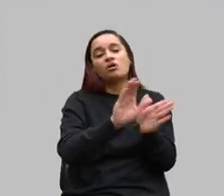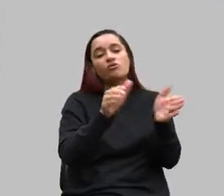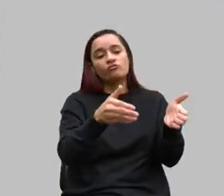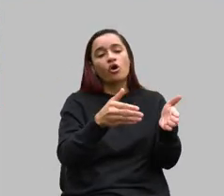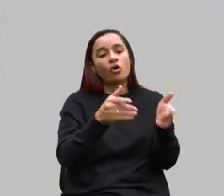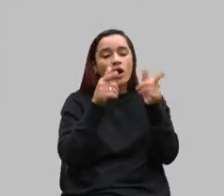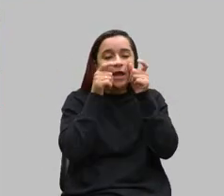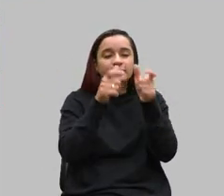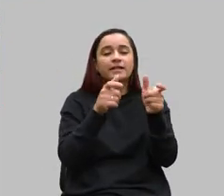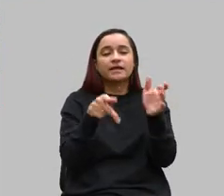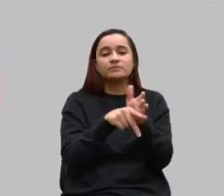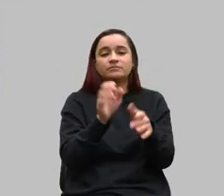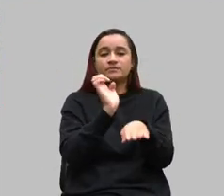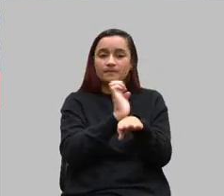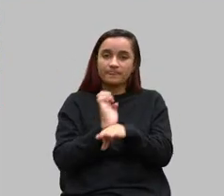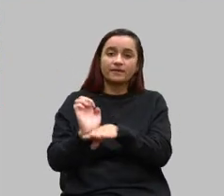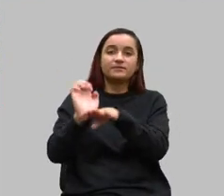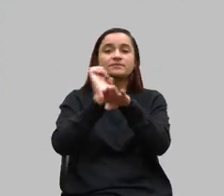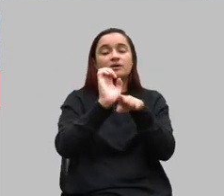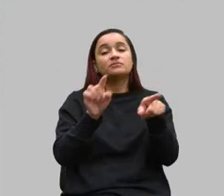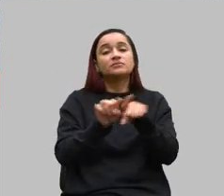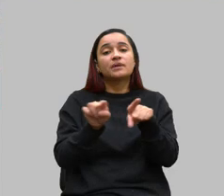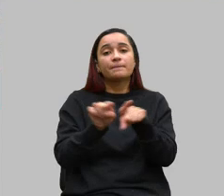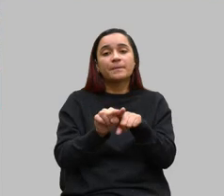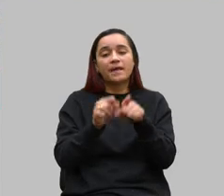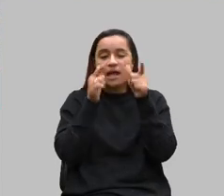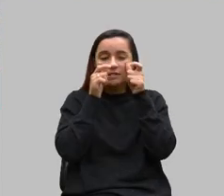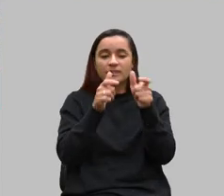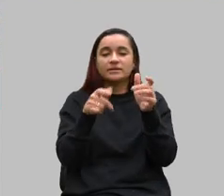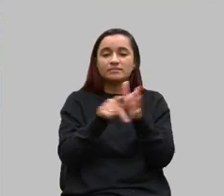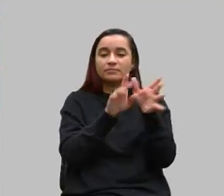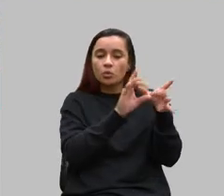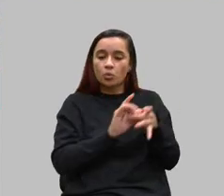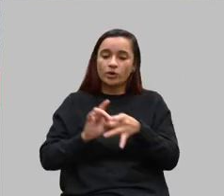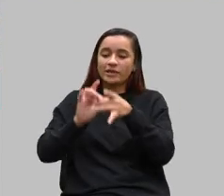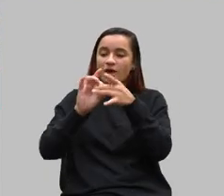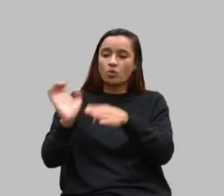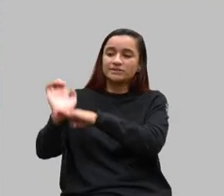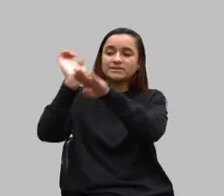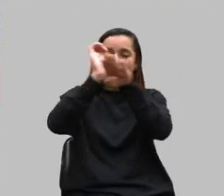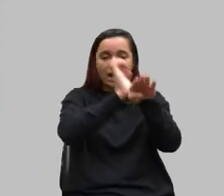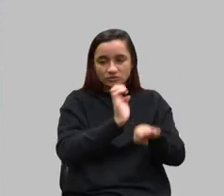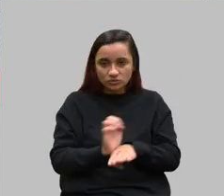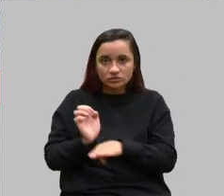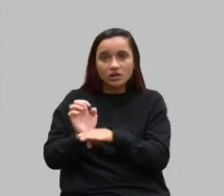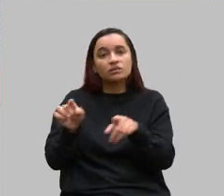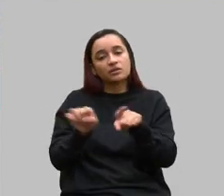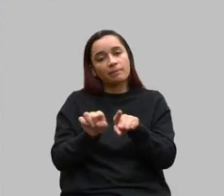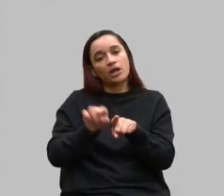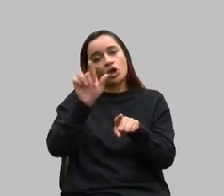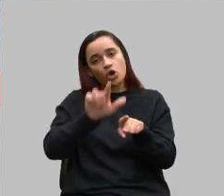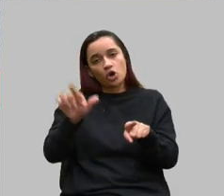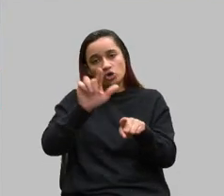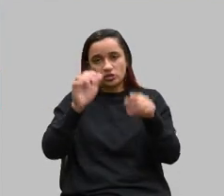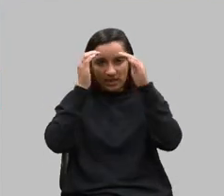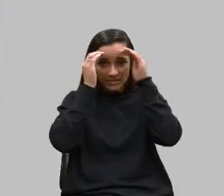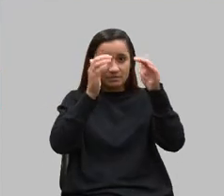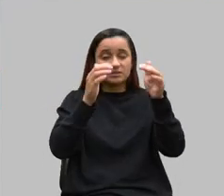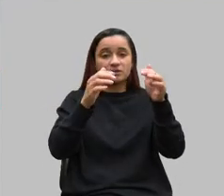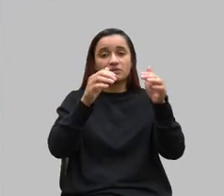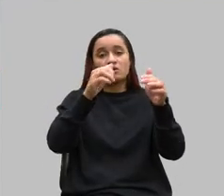interesse do Estado ou do interesse da união com os estados e claro evidentemente também respeitando a vontade dos prefeitos dos